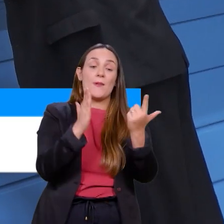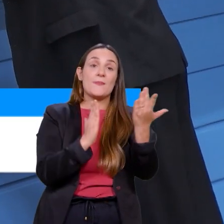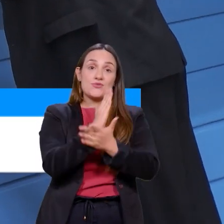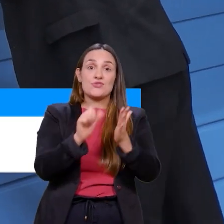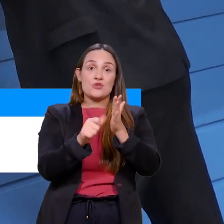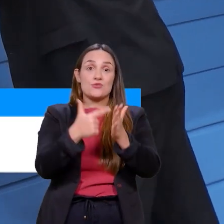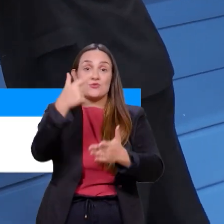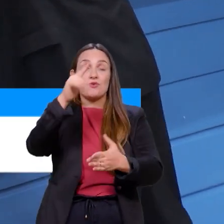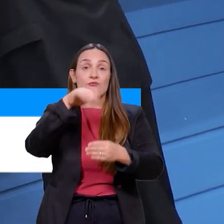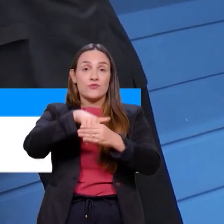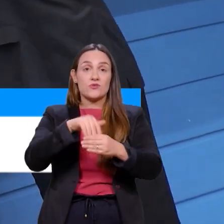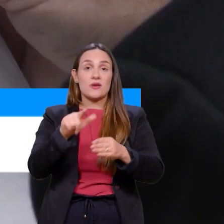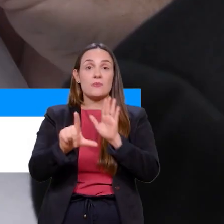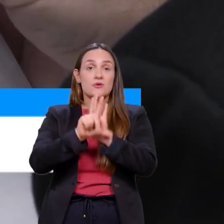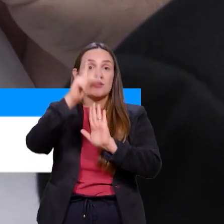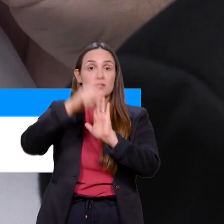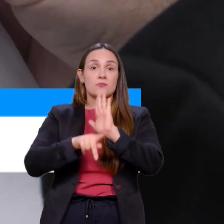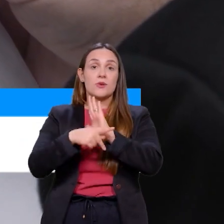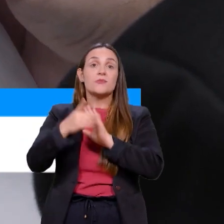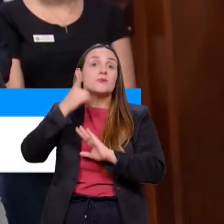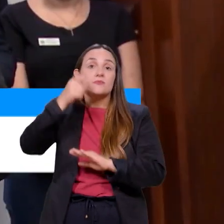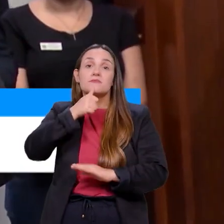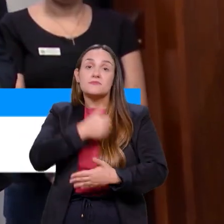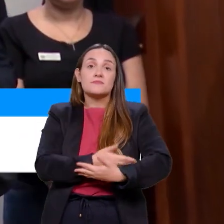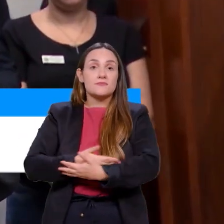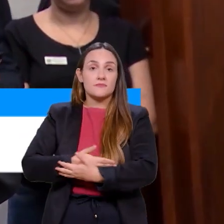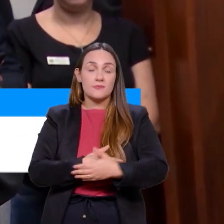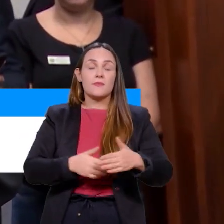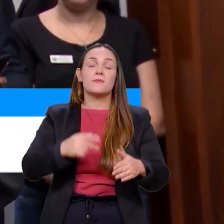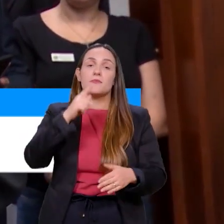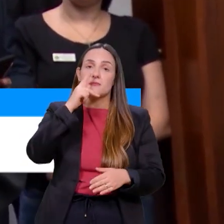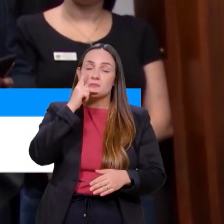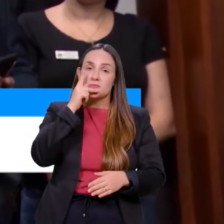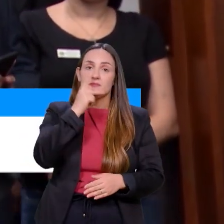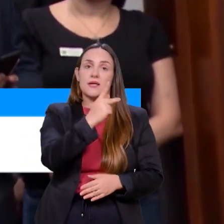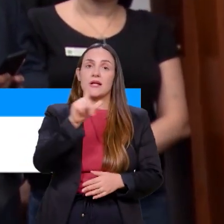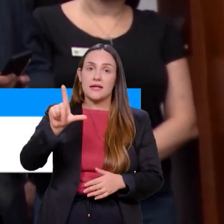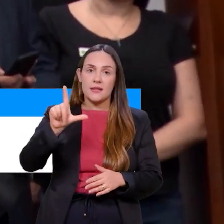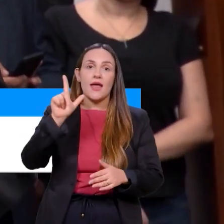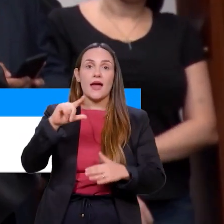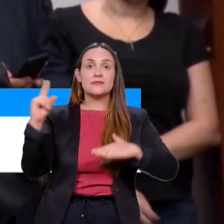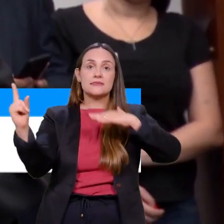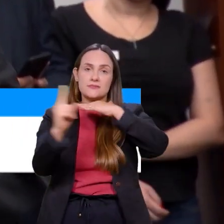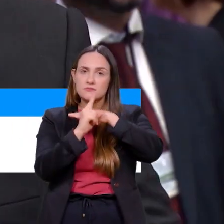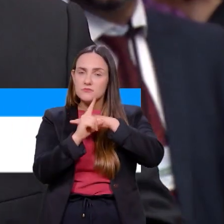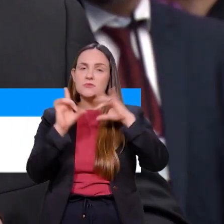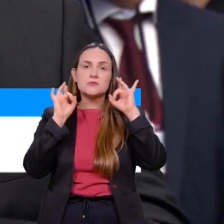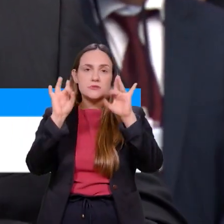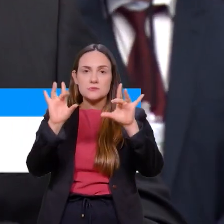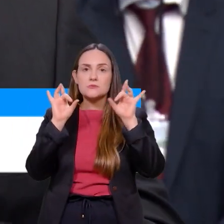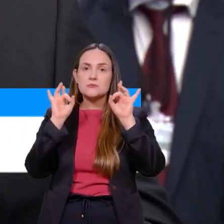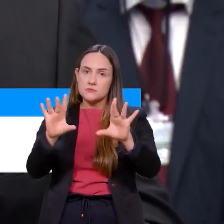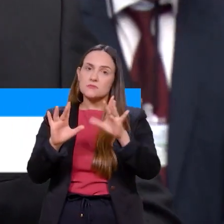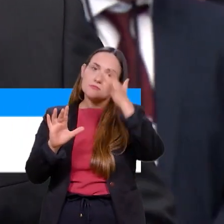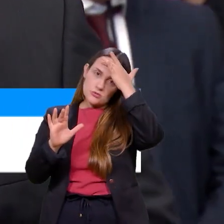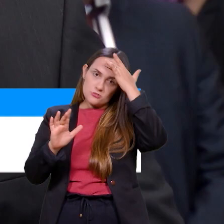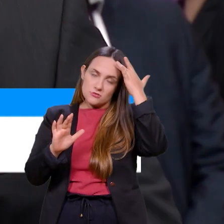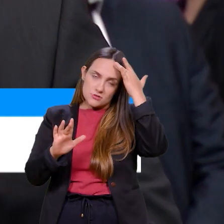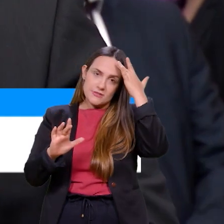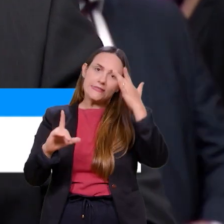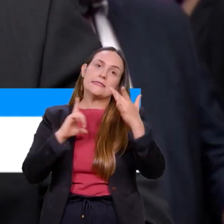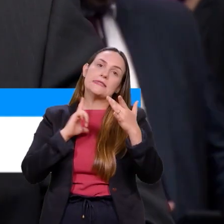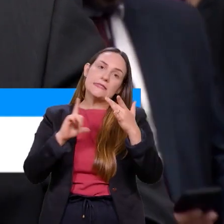de Leis aprovou em segunda votação o projeto de lei de autoria do deputado Neno Razucchi, do PL, que garante o